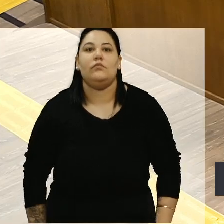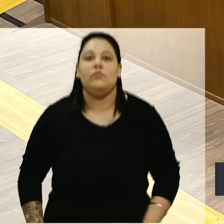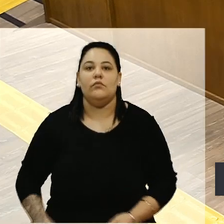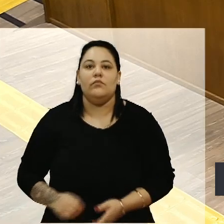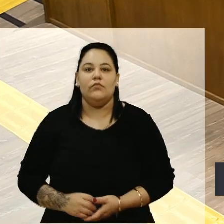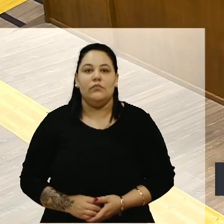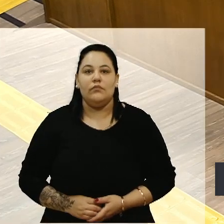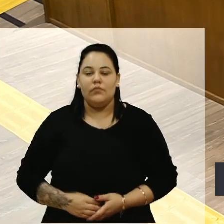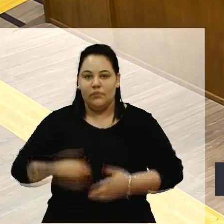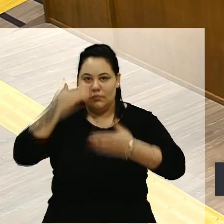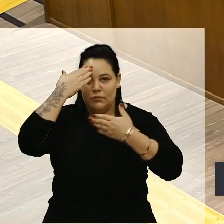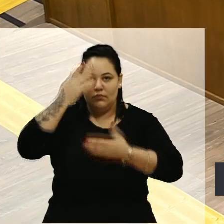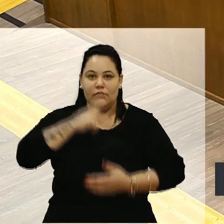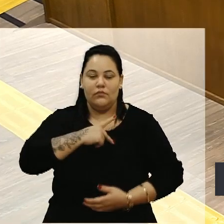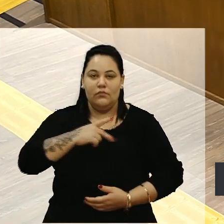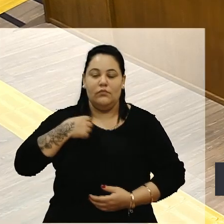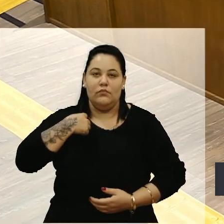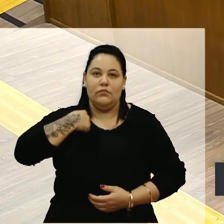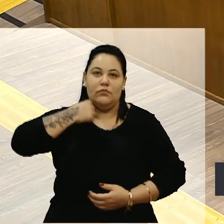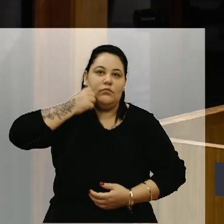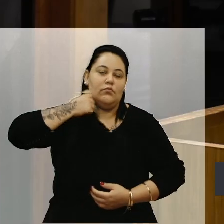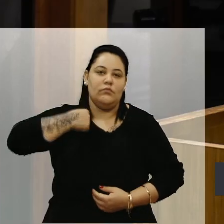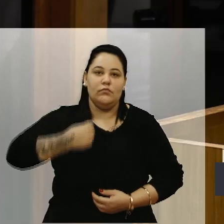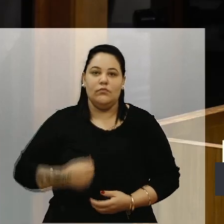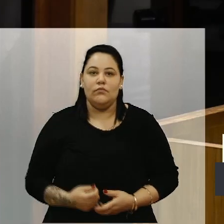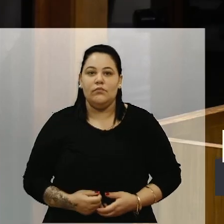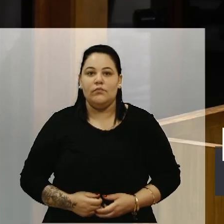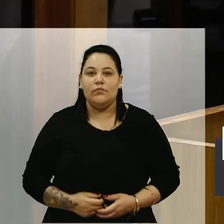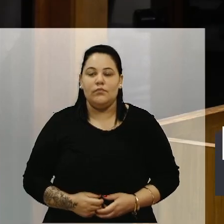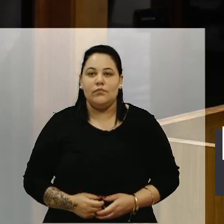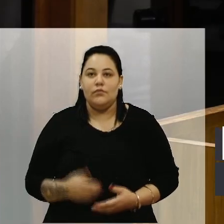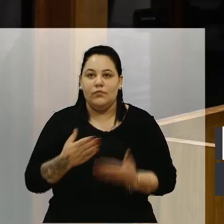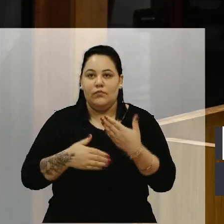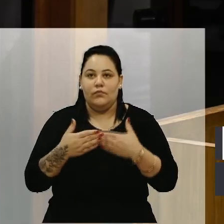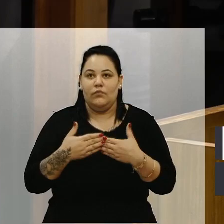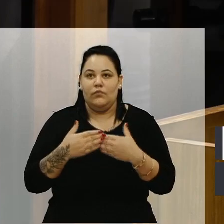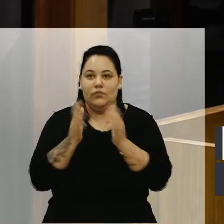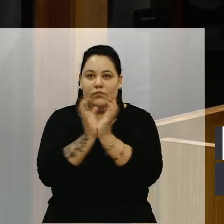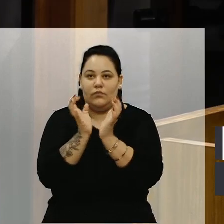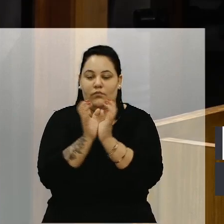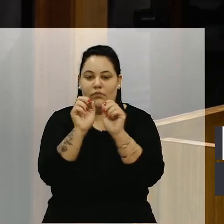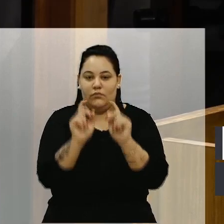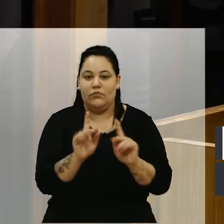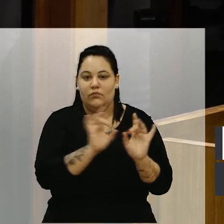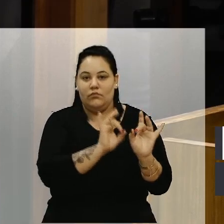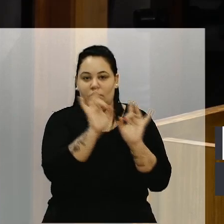Obrigado, presidente, nobres colegas, todos que nos assistem pela TV Câmara.